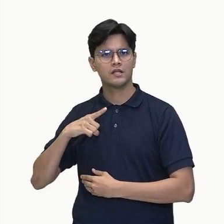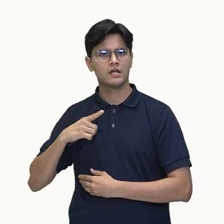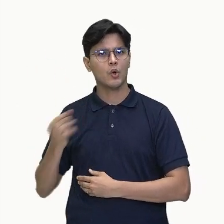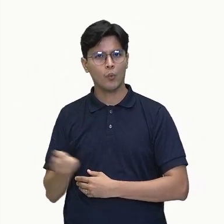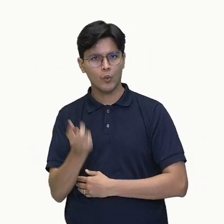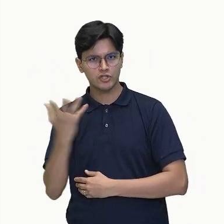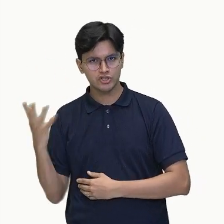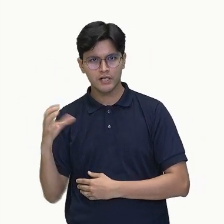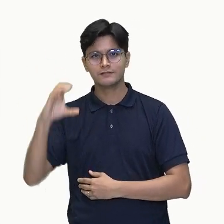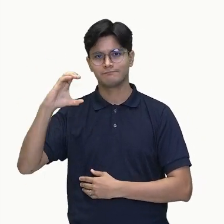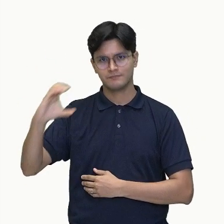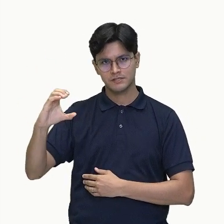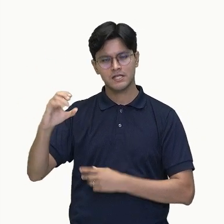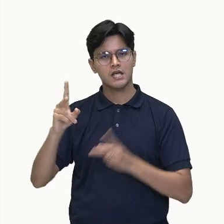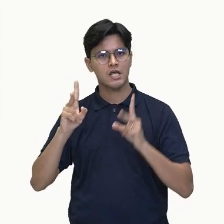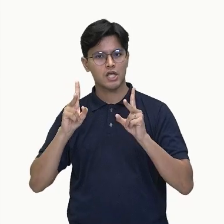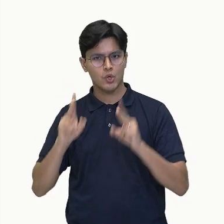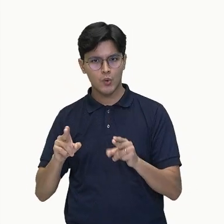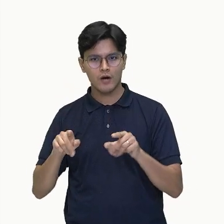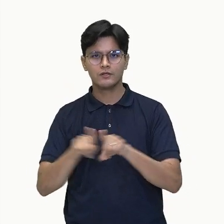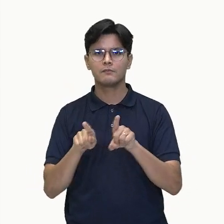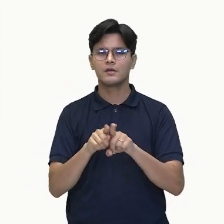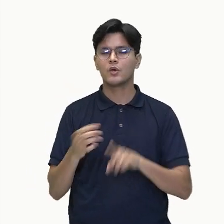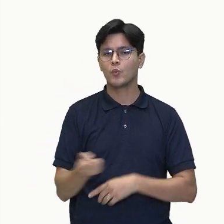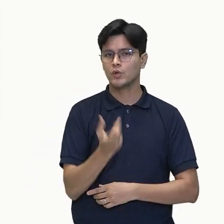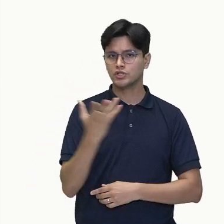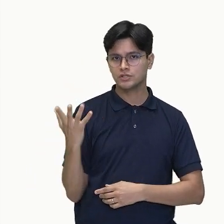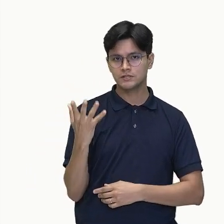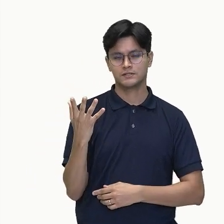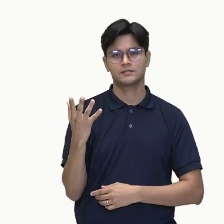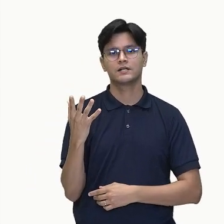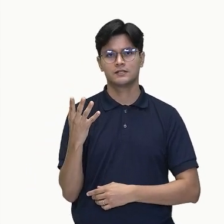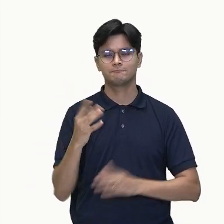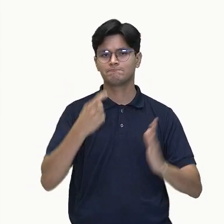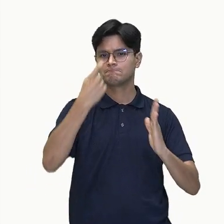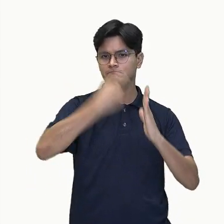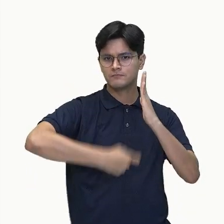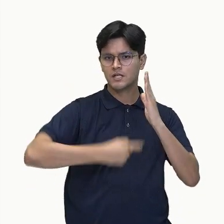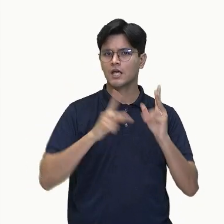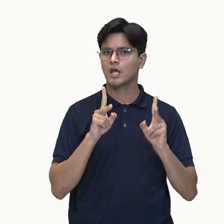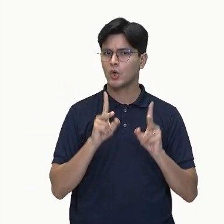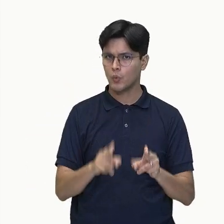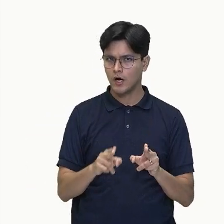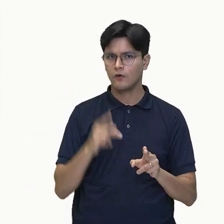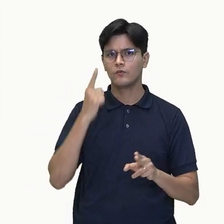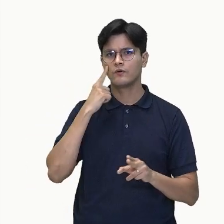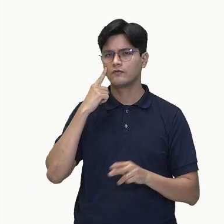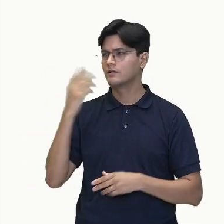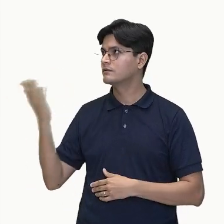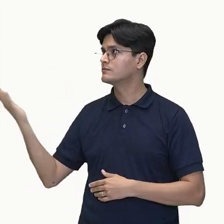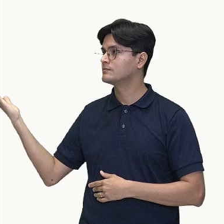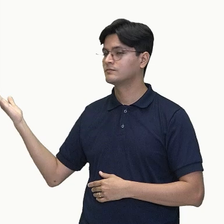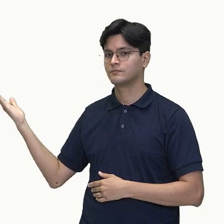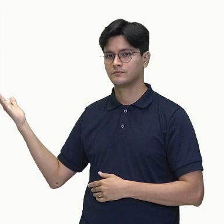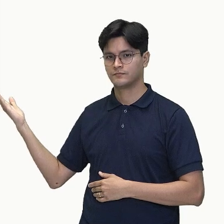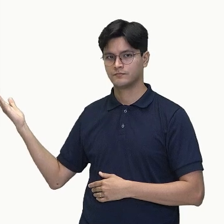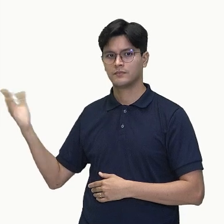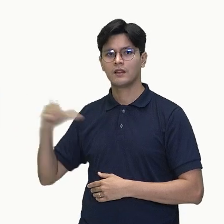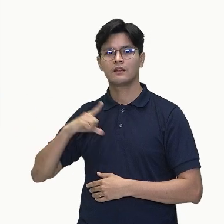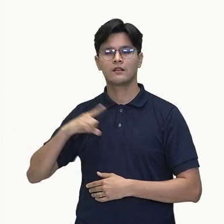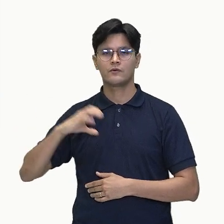taxa. Esse mesmo capital e essa mesma taxa eu coloquei aqui em cima. Reparem, nós temos um capital de R$